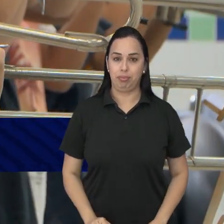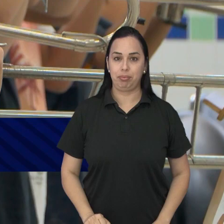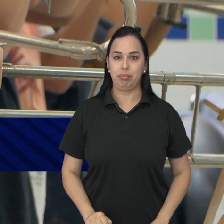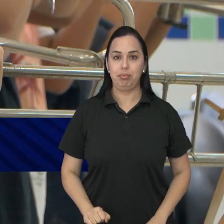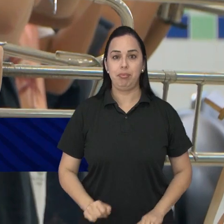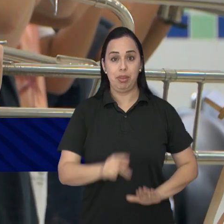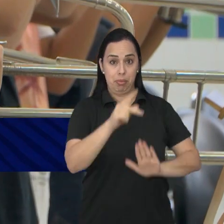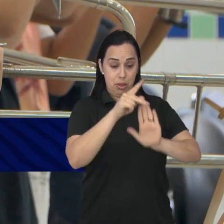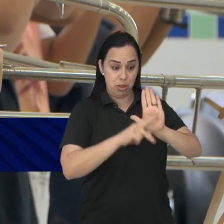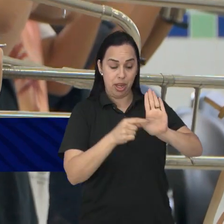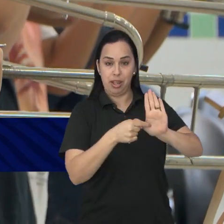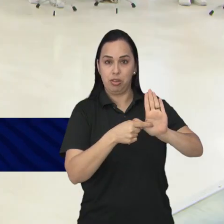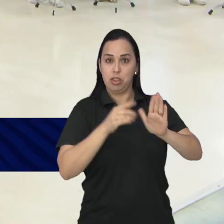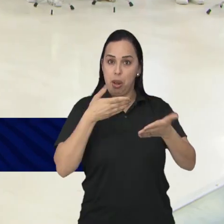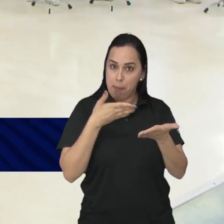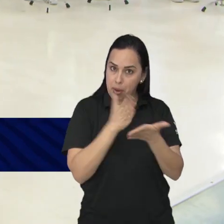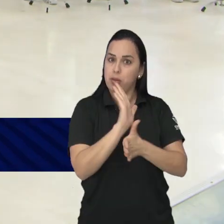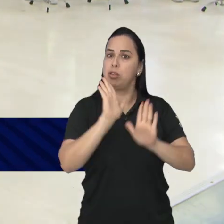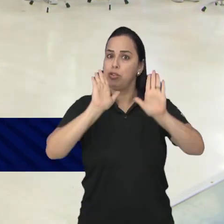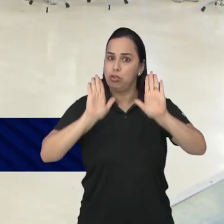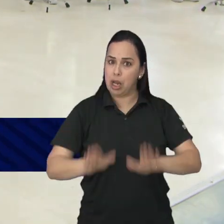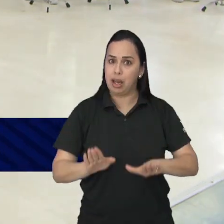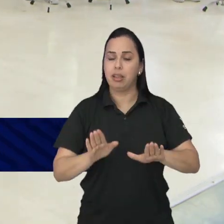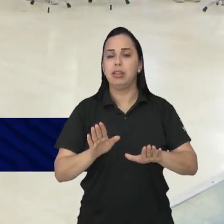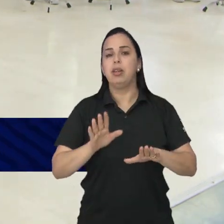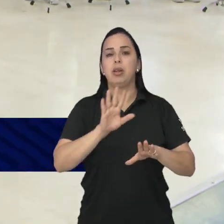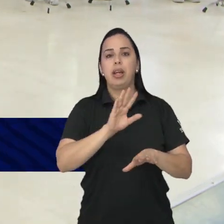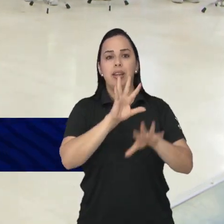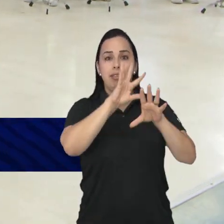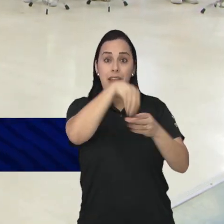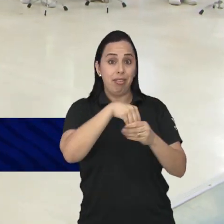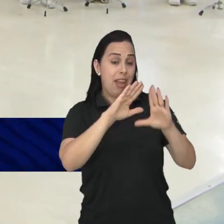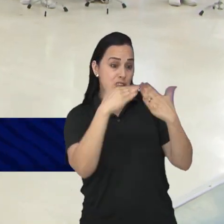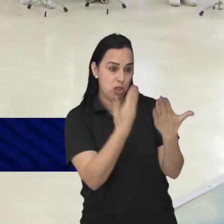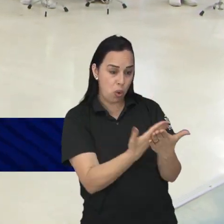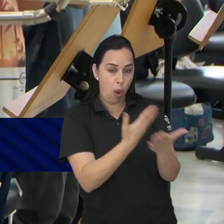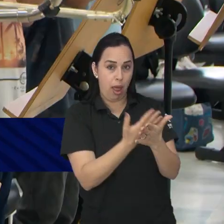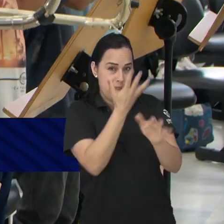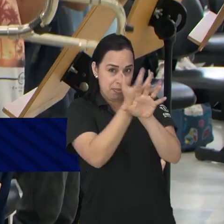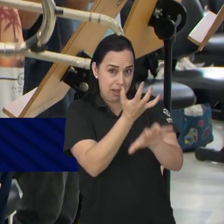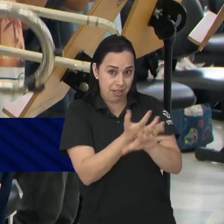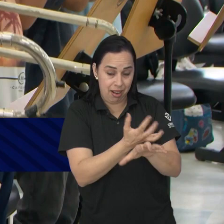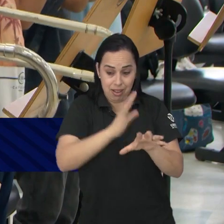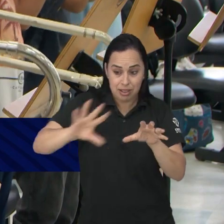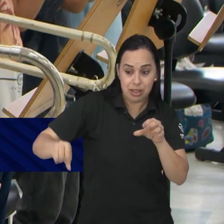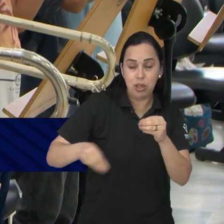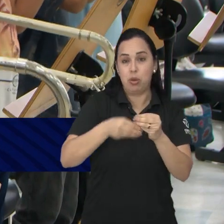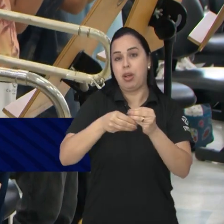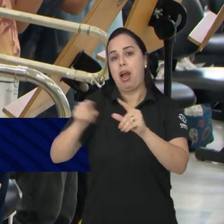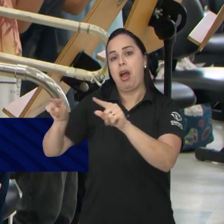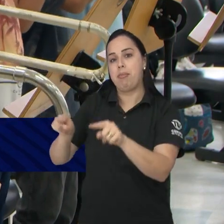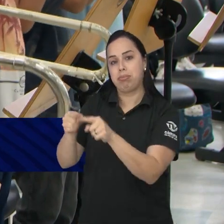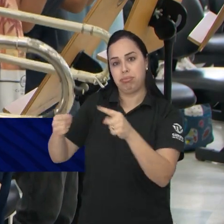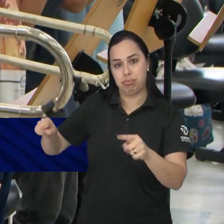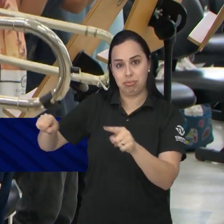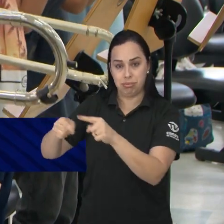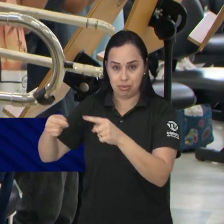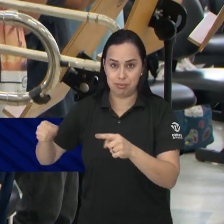pelos vereadores quer incluir o ensino de música nas escolas da rede pública. A atividade entraria como uma